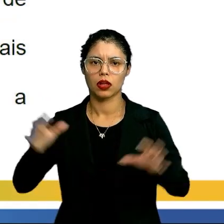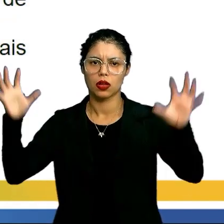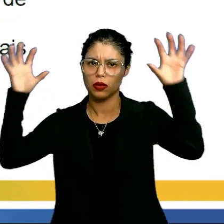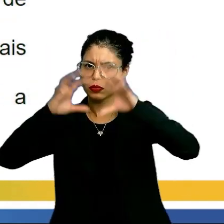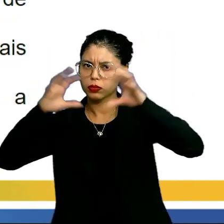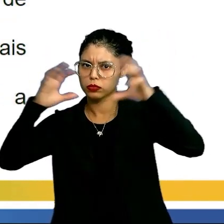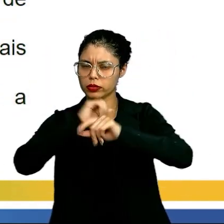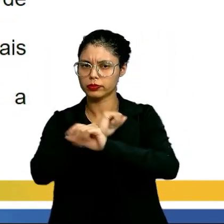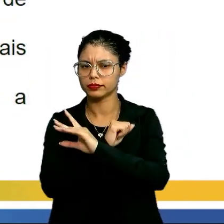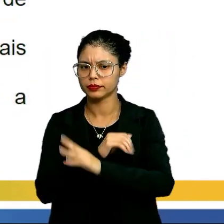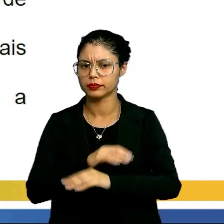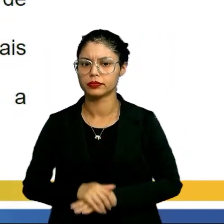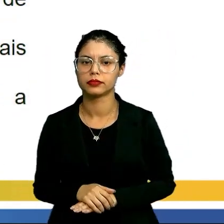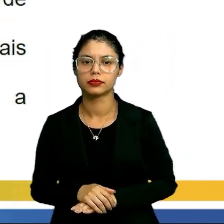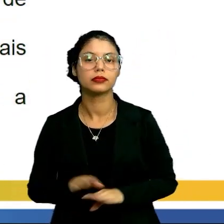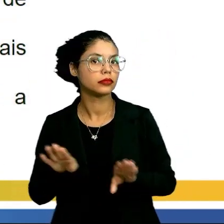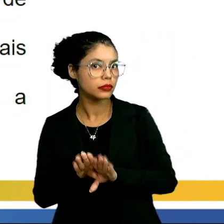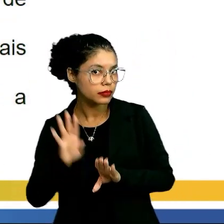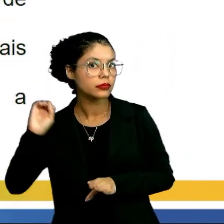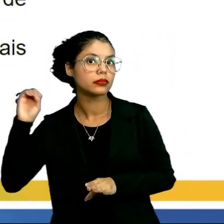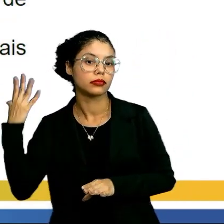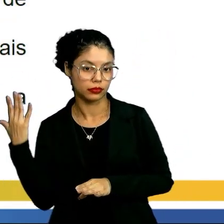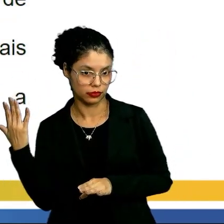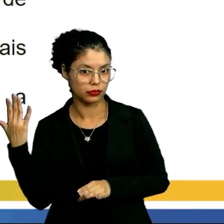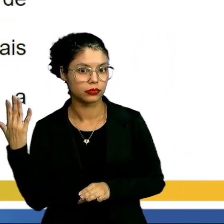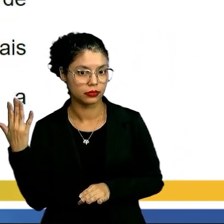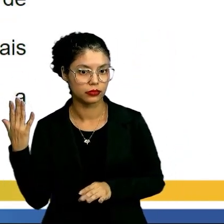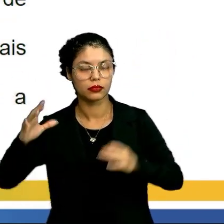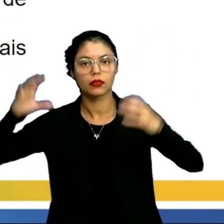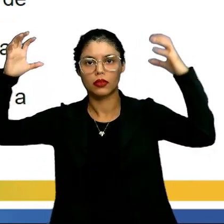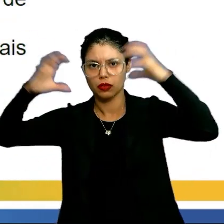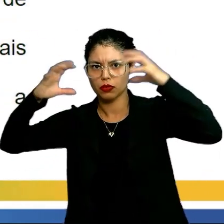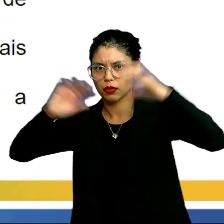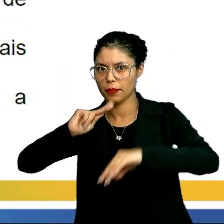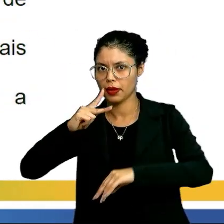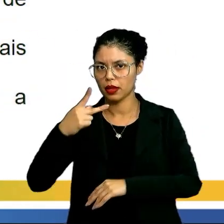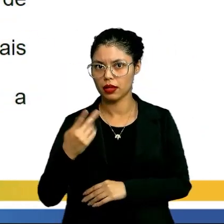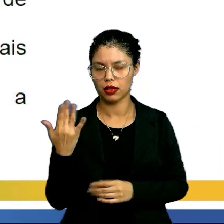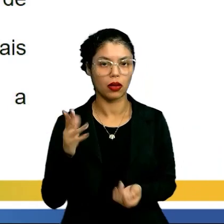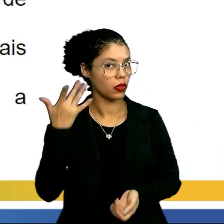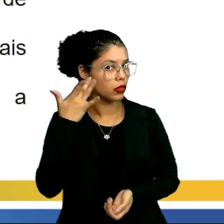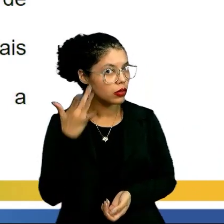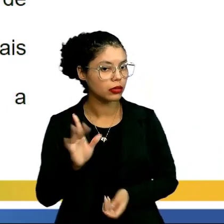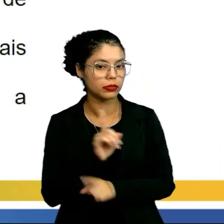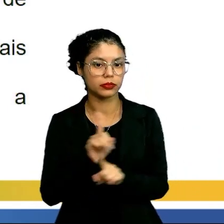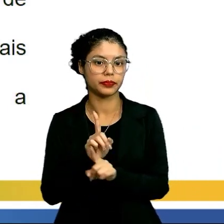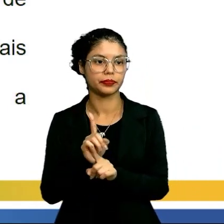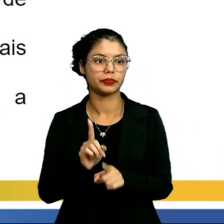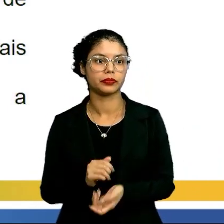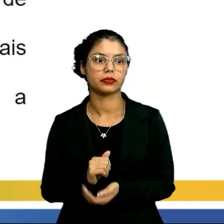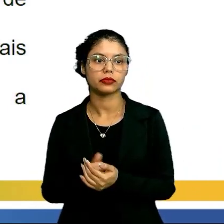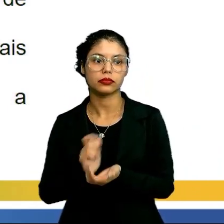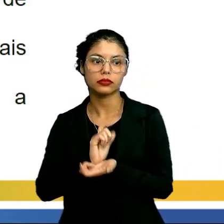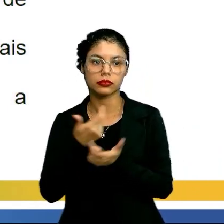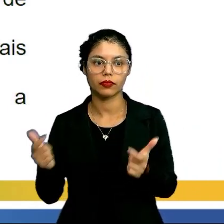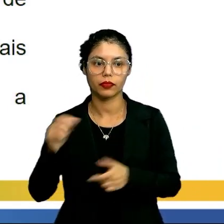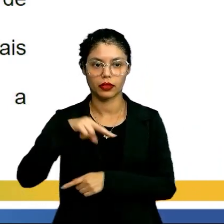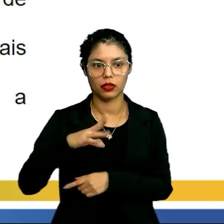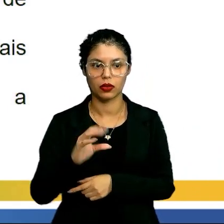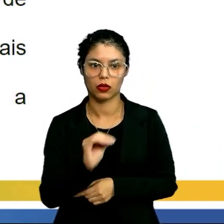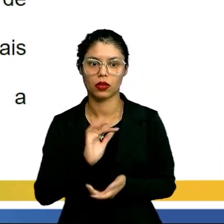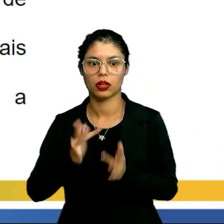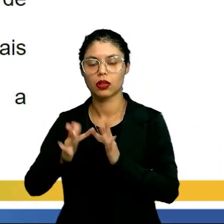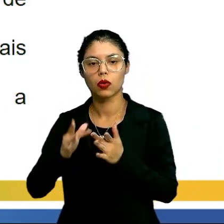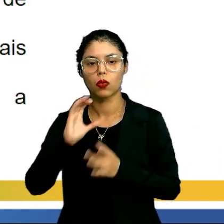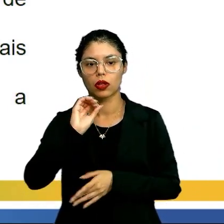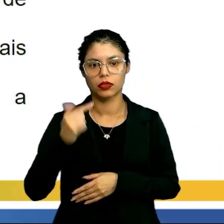está ácida. Isso também acontece, né? A chuva ácida vai variar o pH, mas não é o que a questão quer saber. Elevada emissão de NO, que